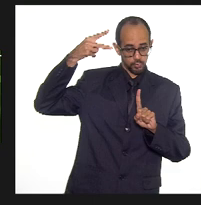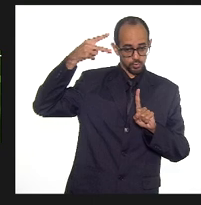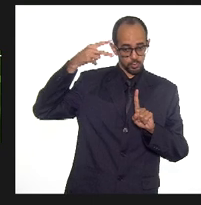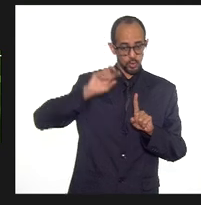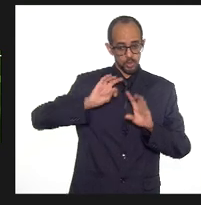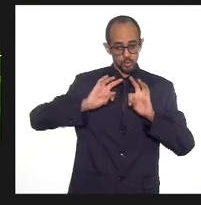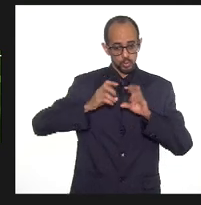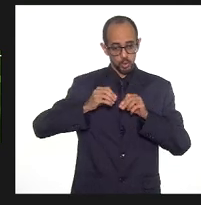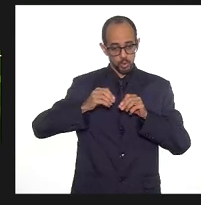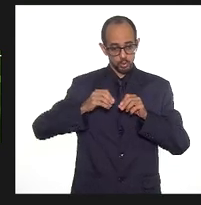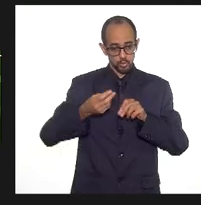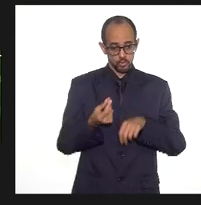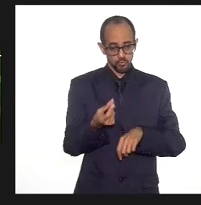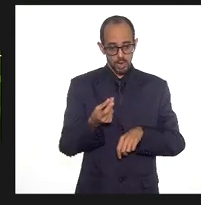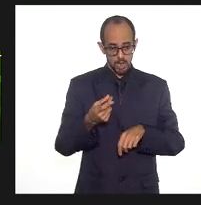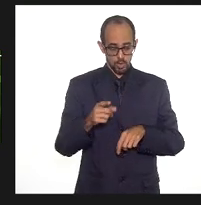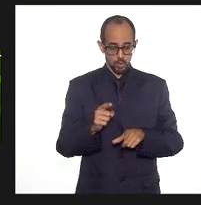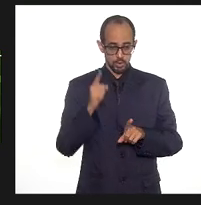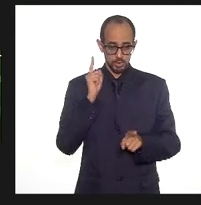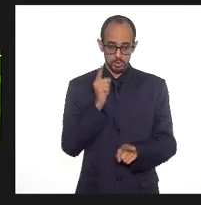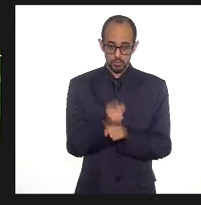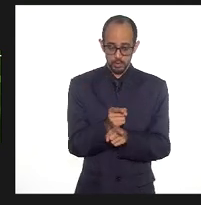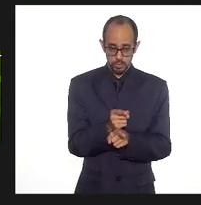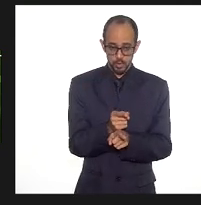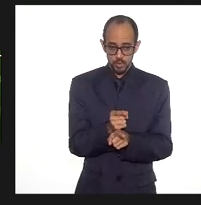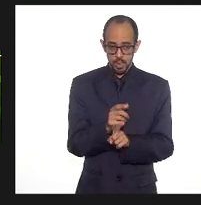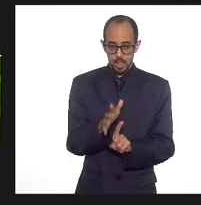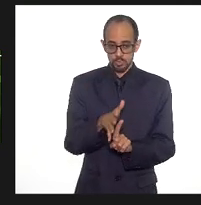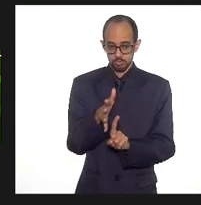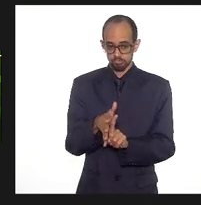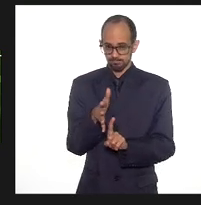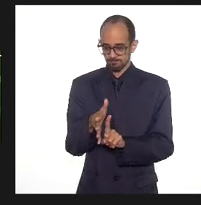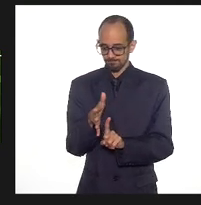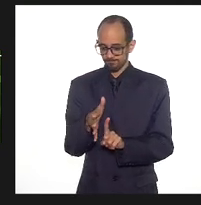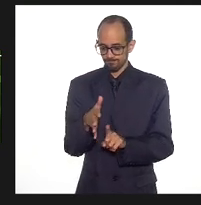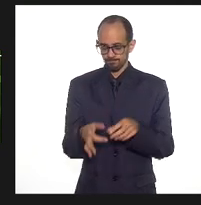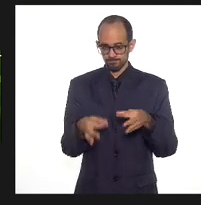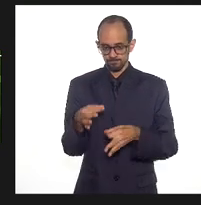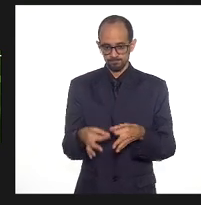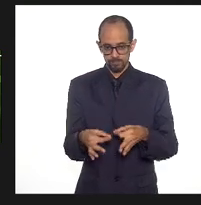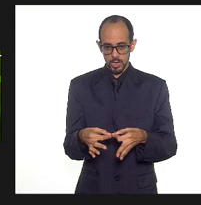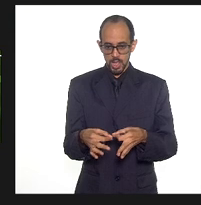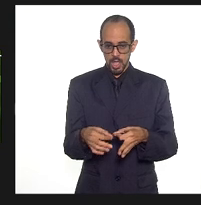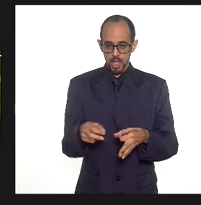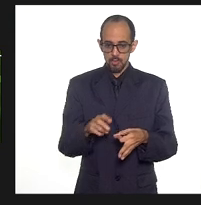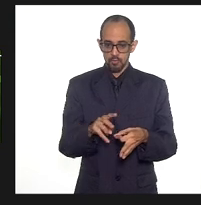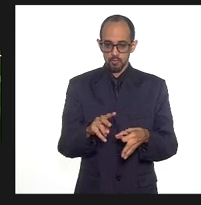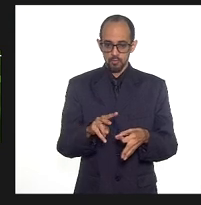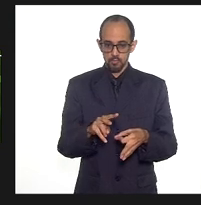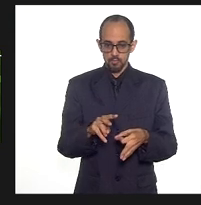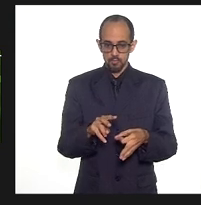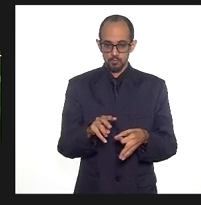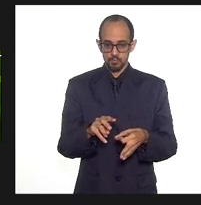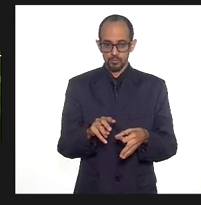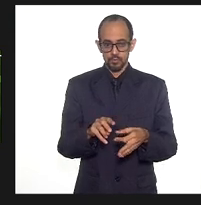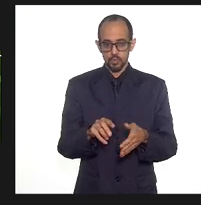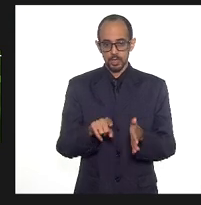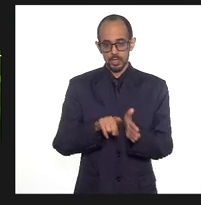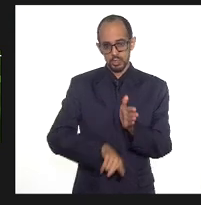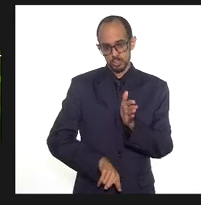dos depoimentos pudessem ser baixados do ativo da